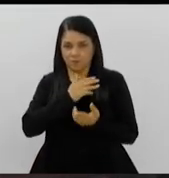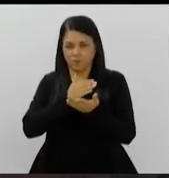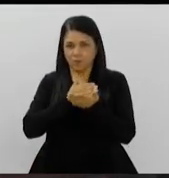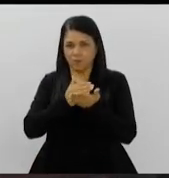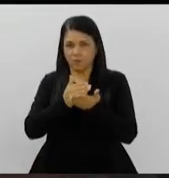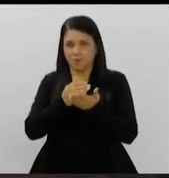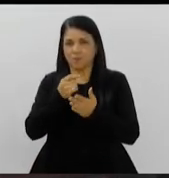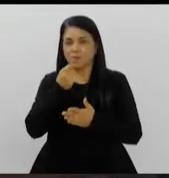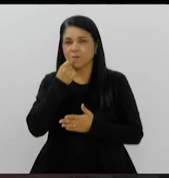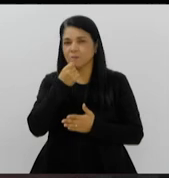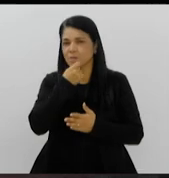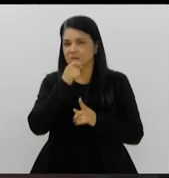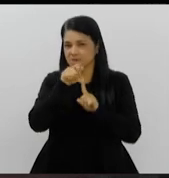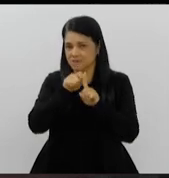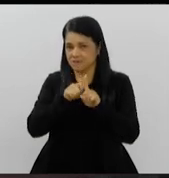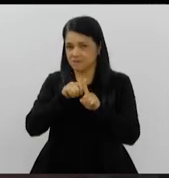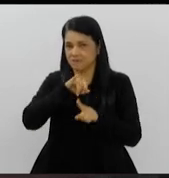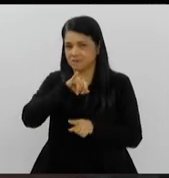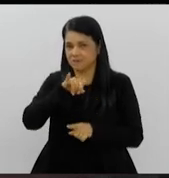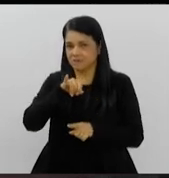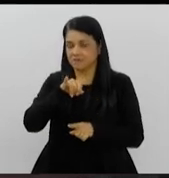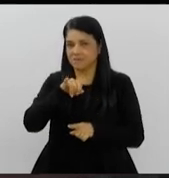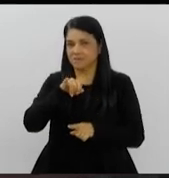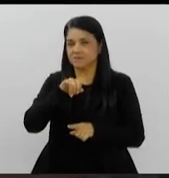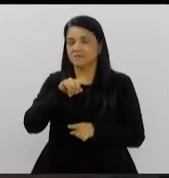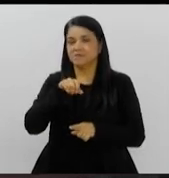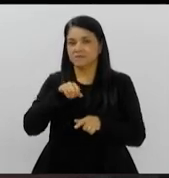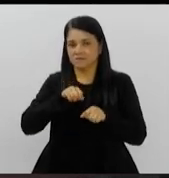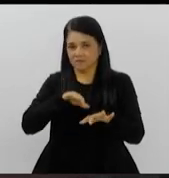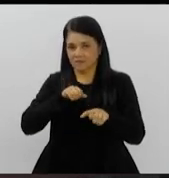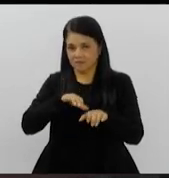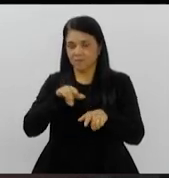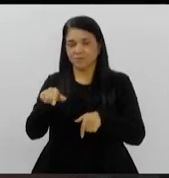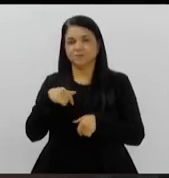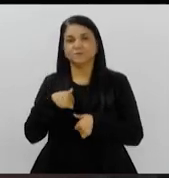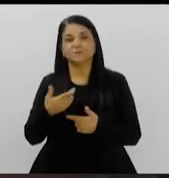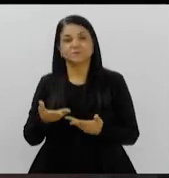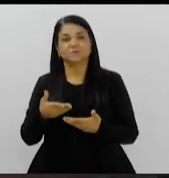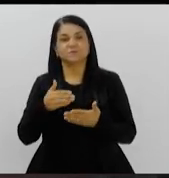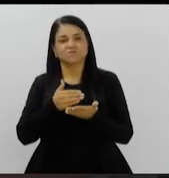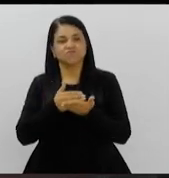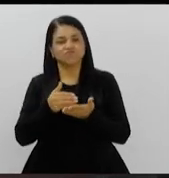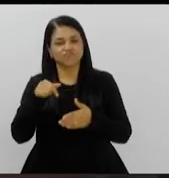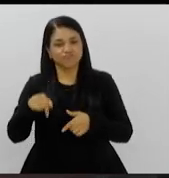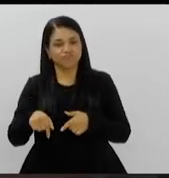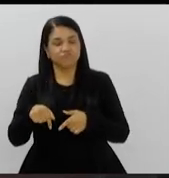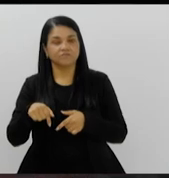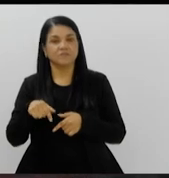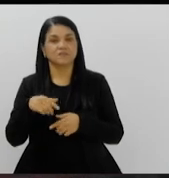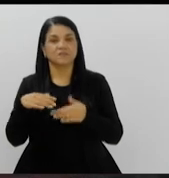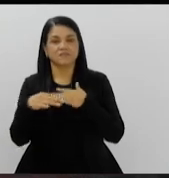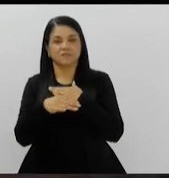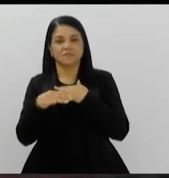de setembro, esteve aqui no estado do Rio de Janeiro, mais precisamente na cidade de Itaboraí,